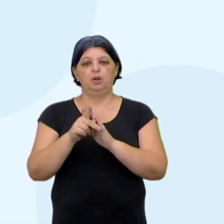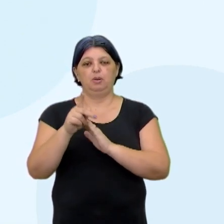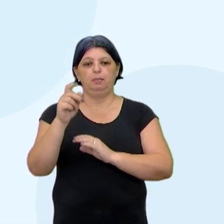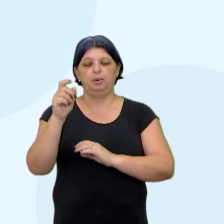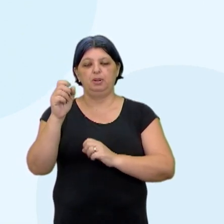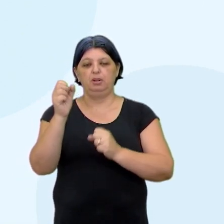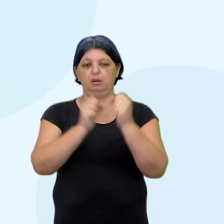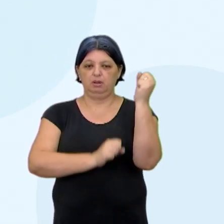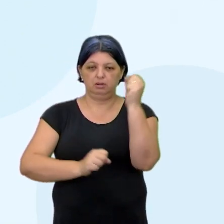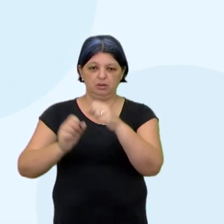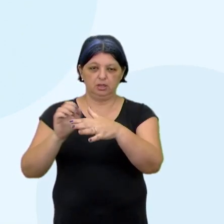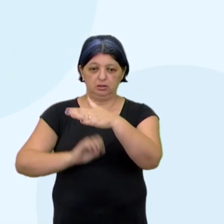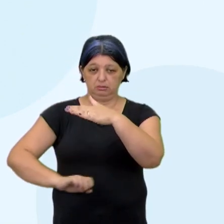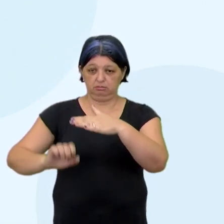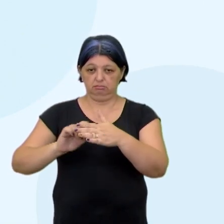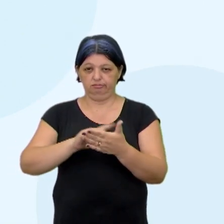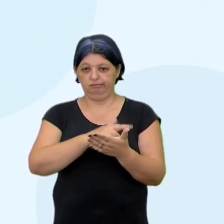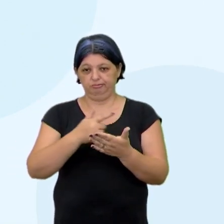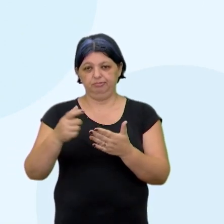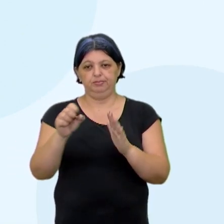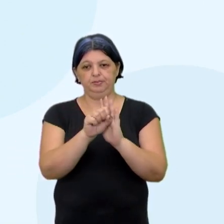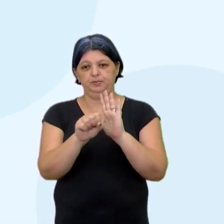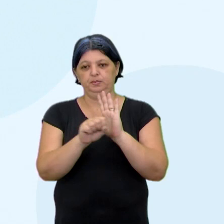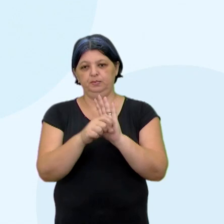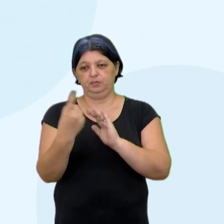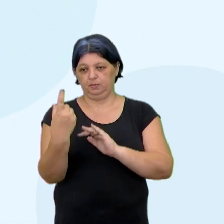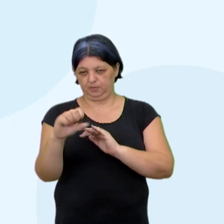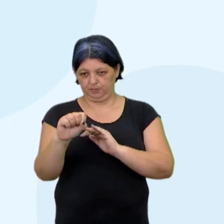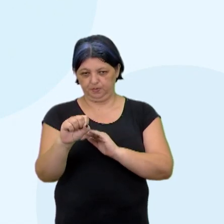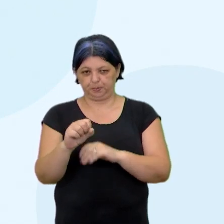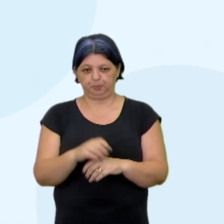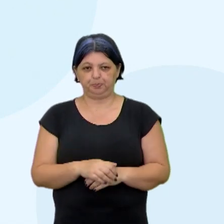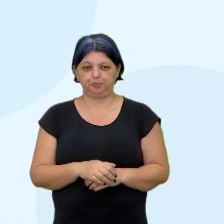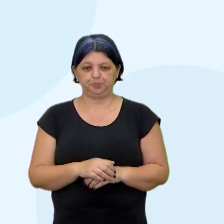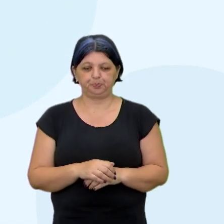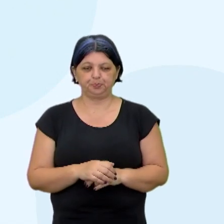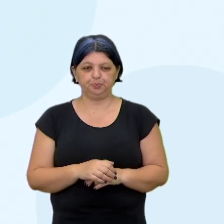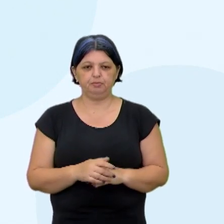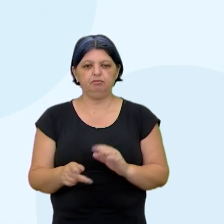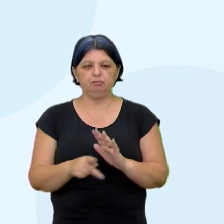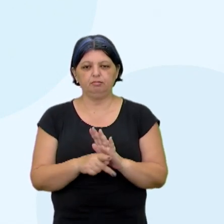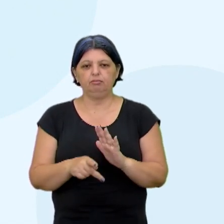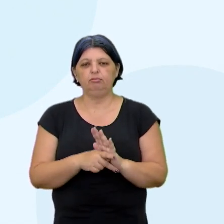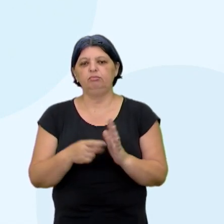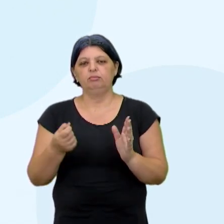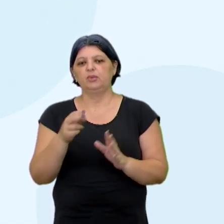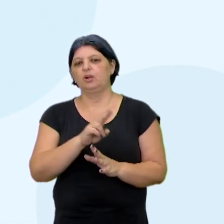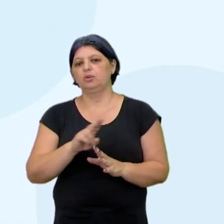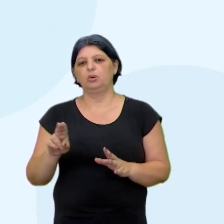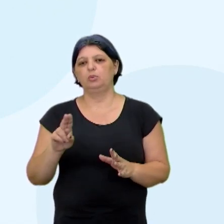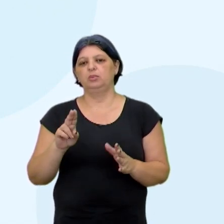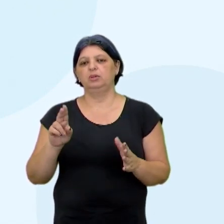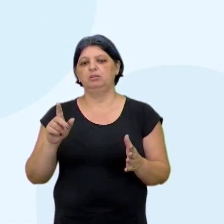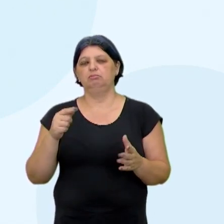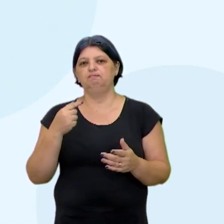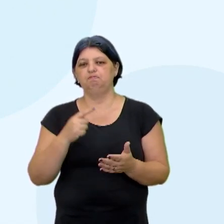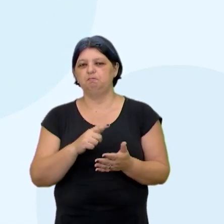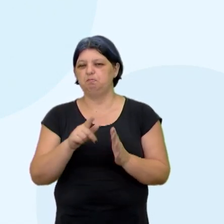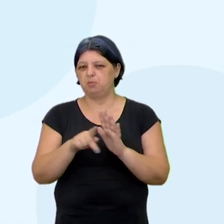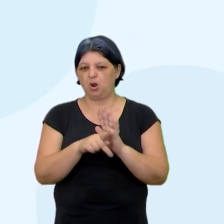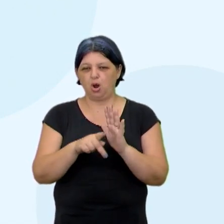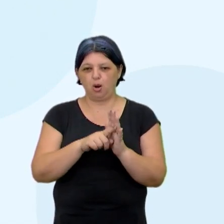de jornais e revistas no século XVIII, como uma reação contra o chamado jornalismo